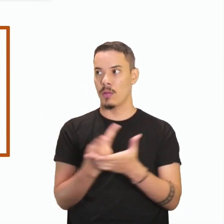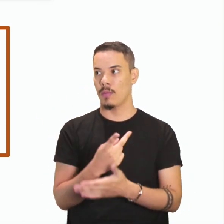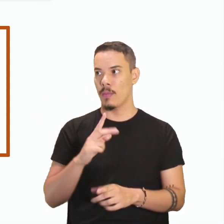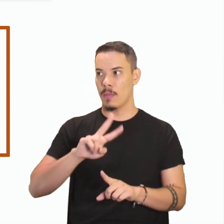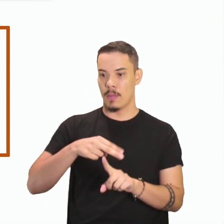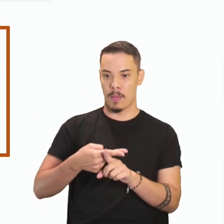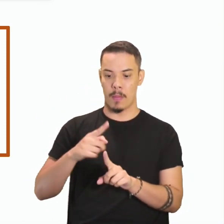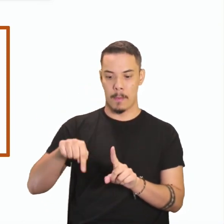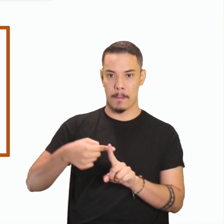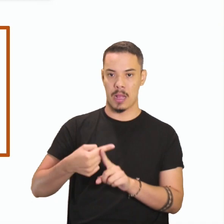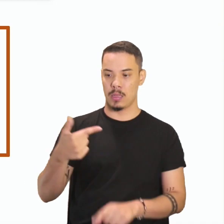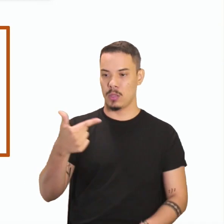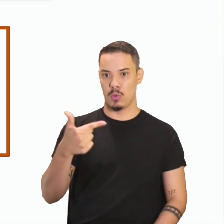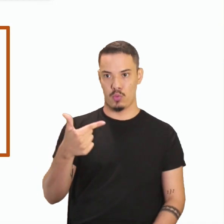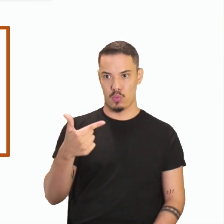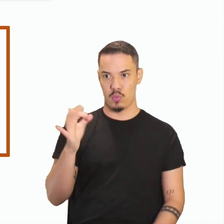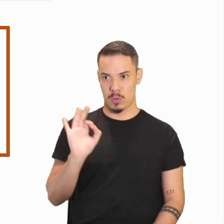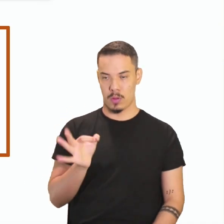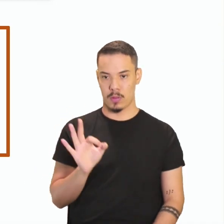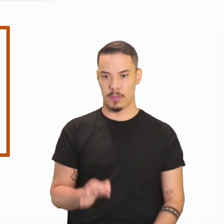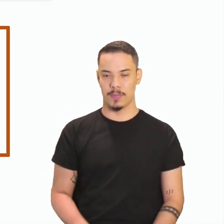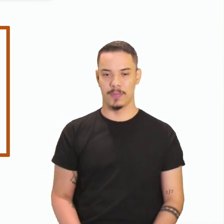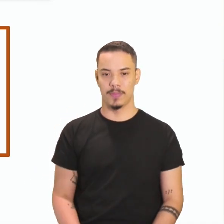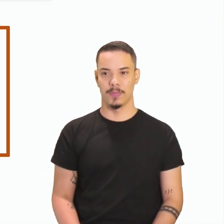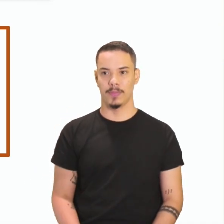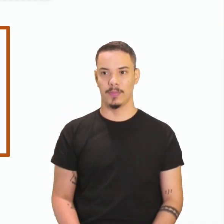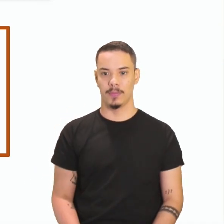ao quadrado, né?